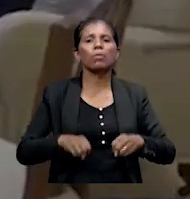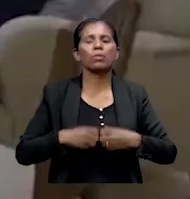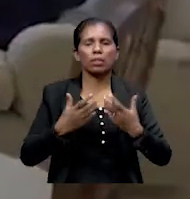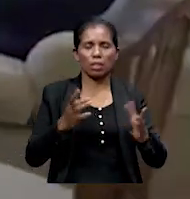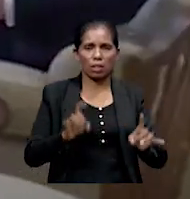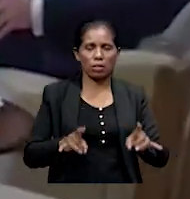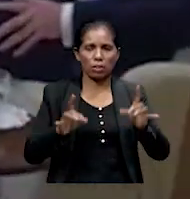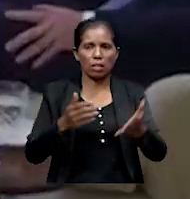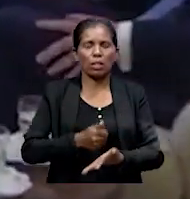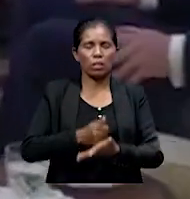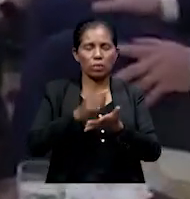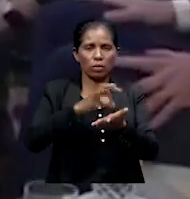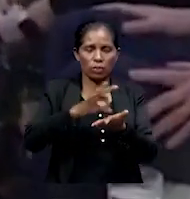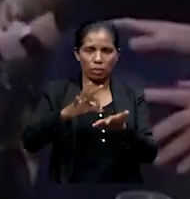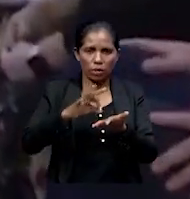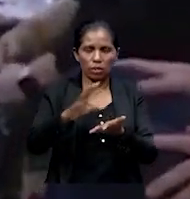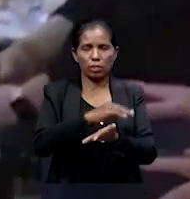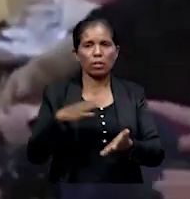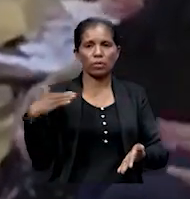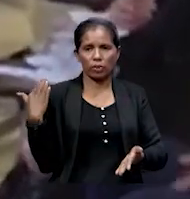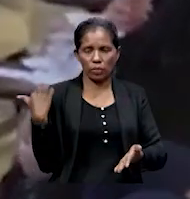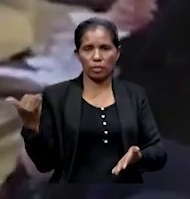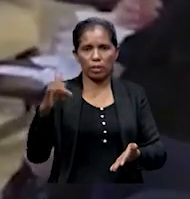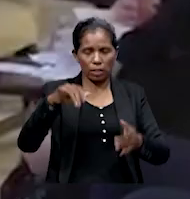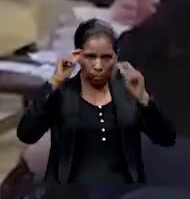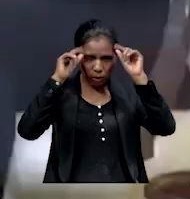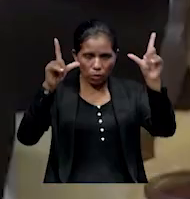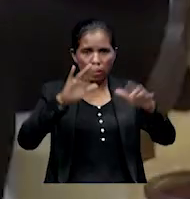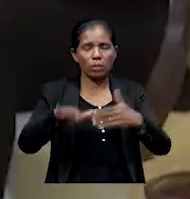facilita formação técnico profissional ba jovem Timor-Leste